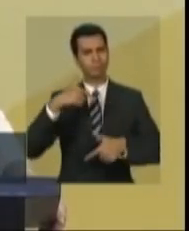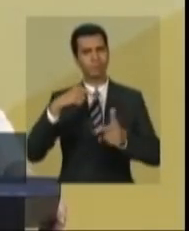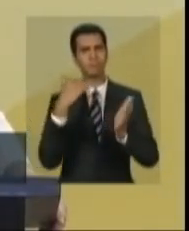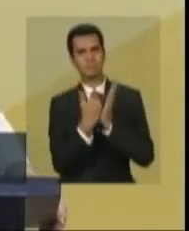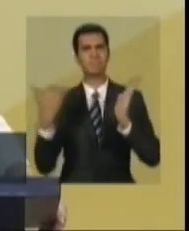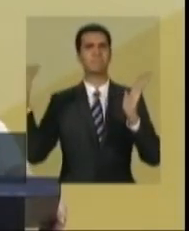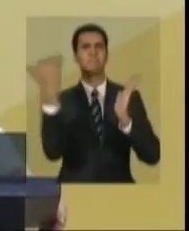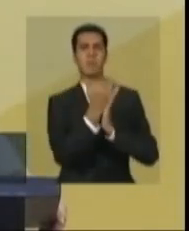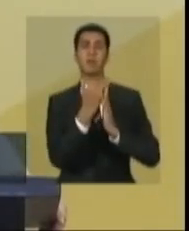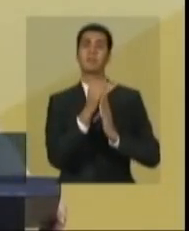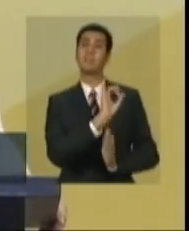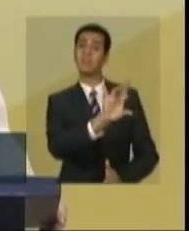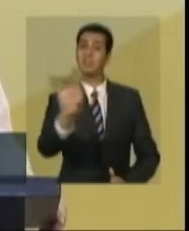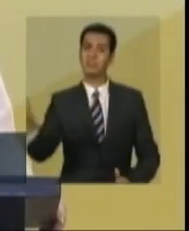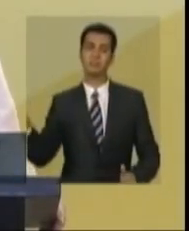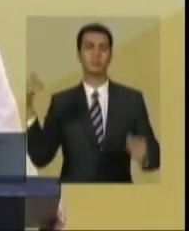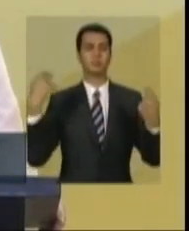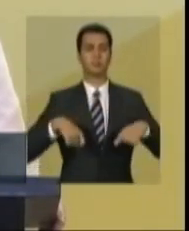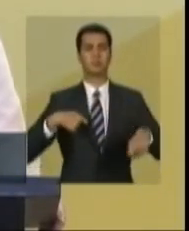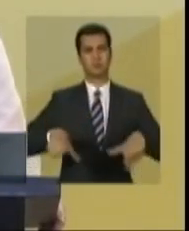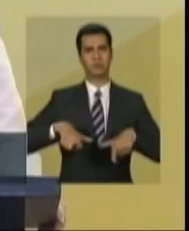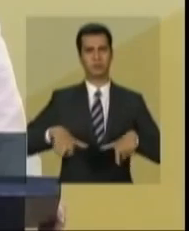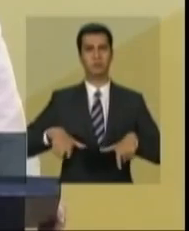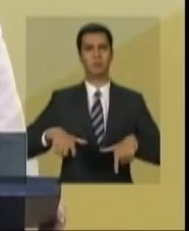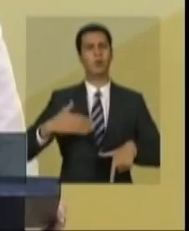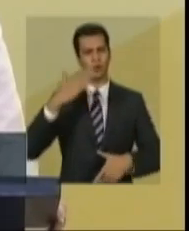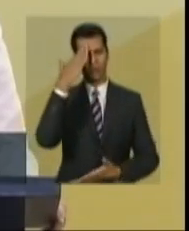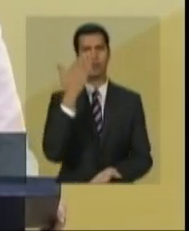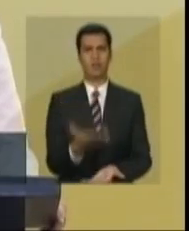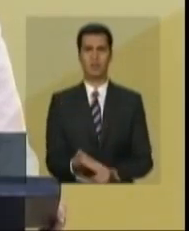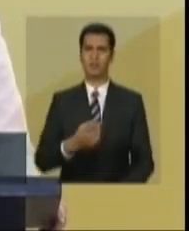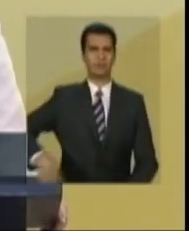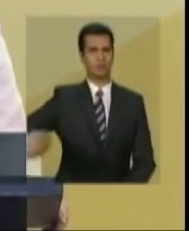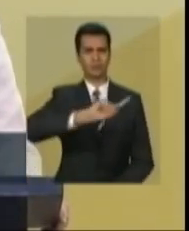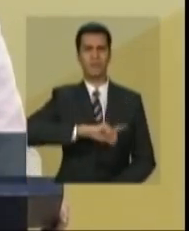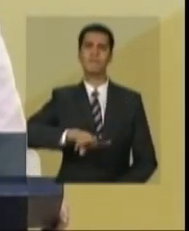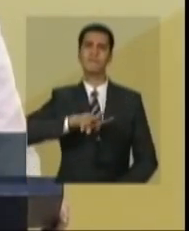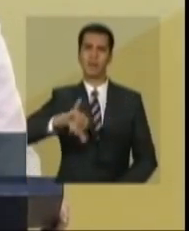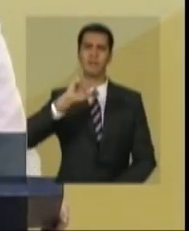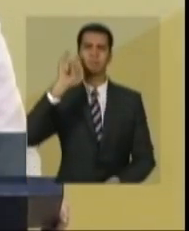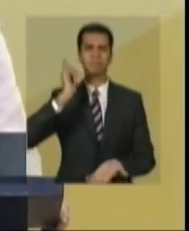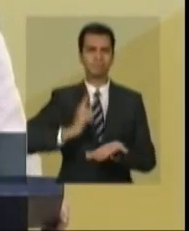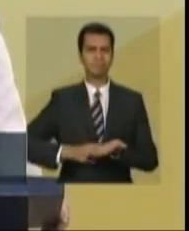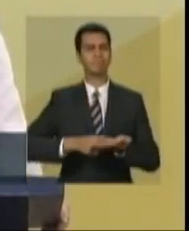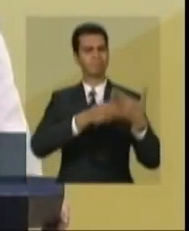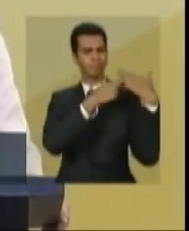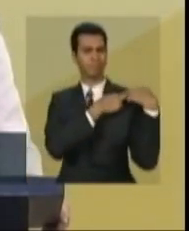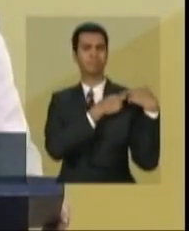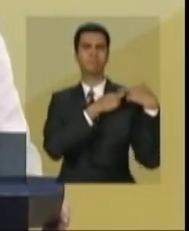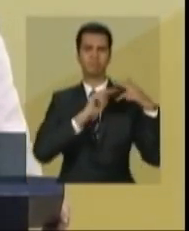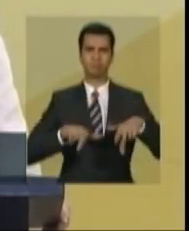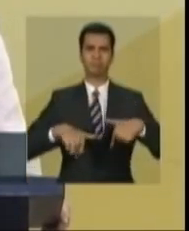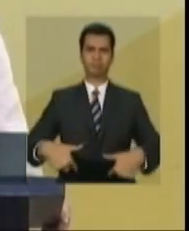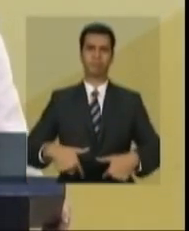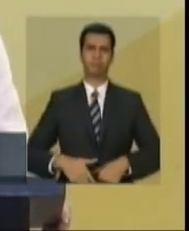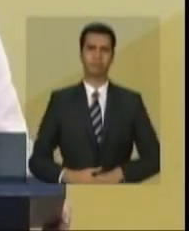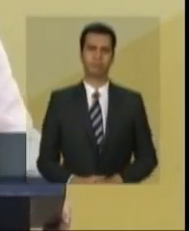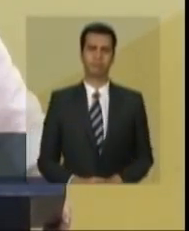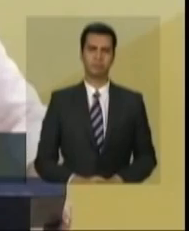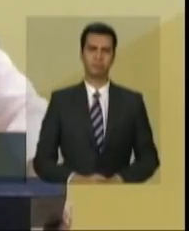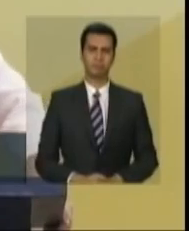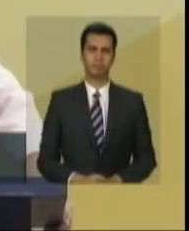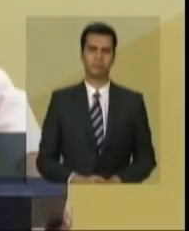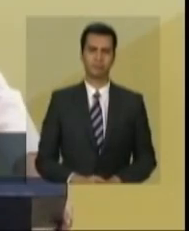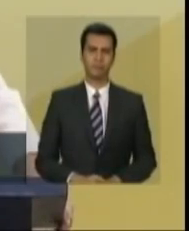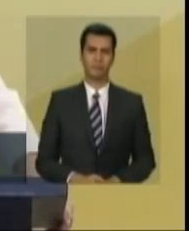Tenho certeza que ninguém aqui fugirá a essa responsabilidade. É por isso